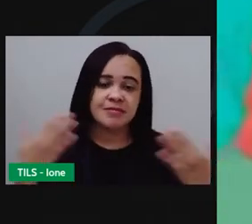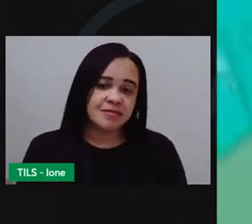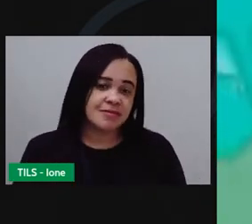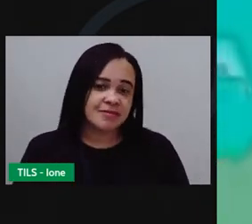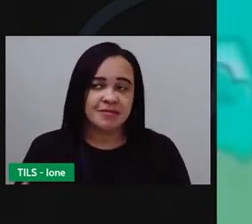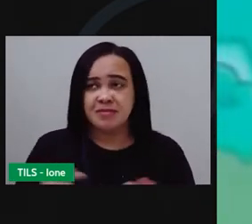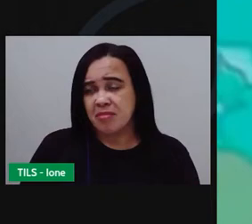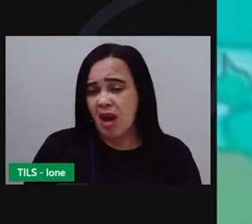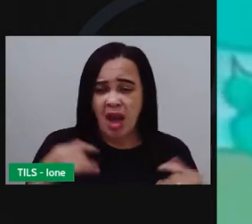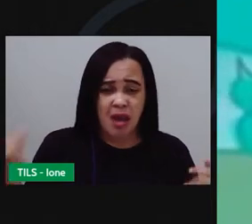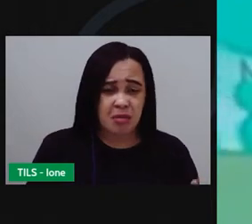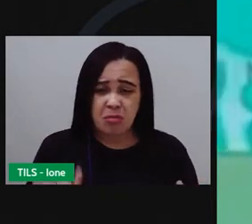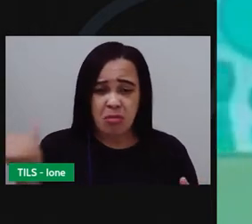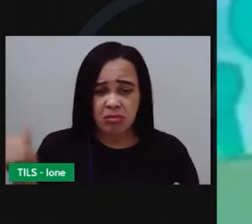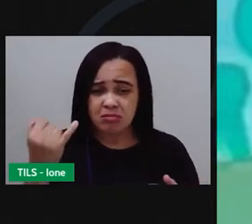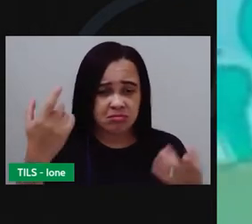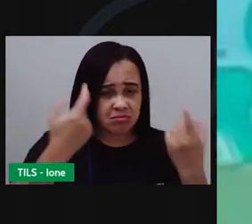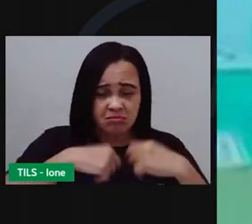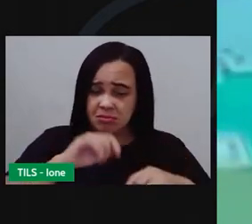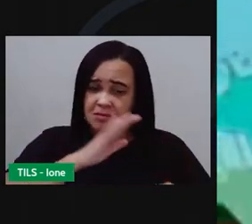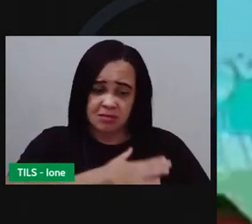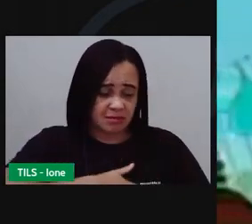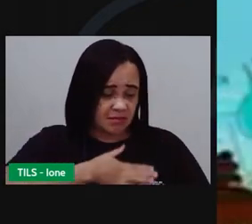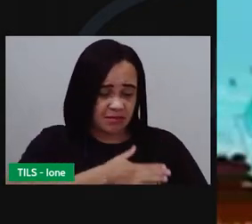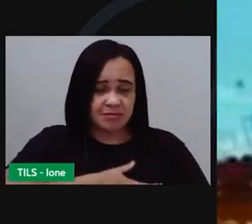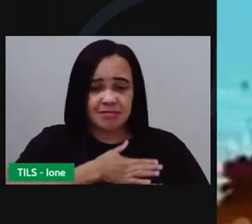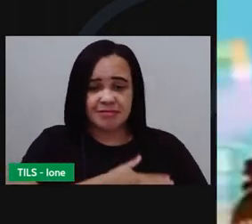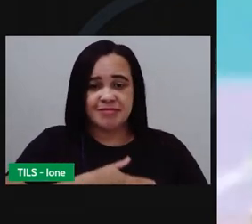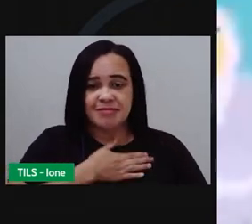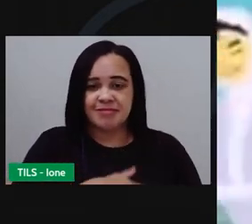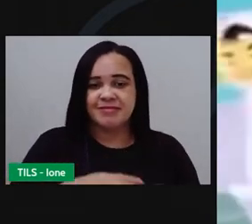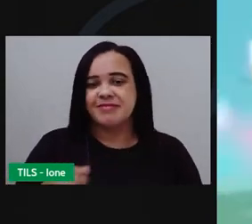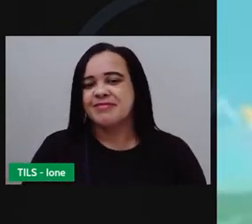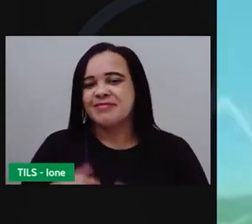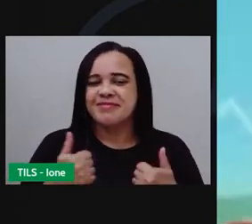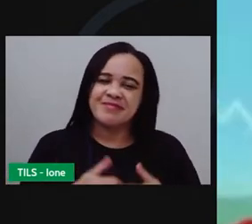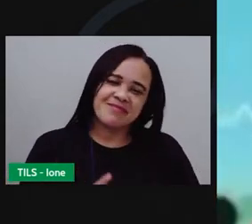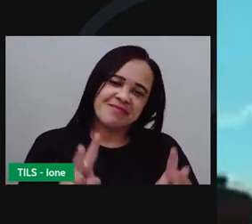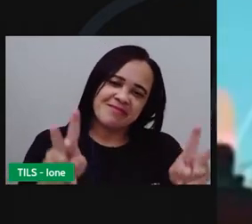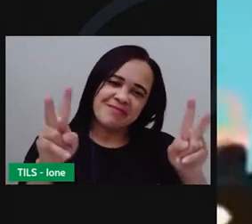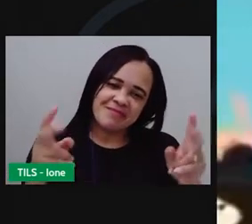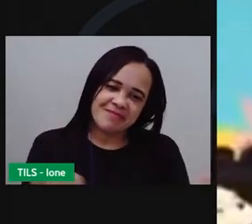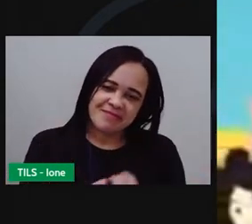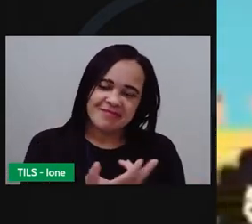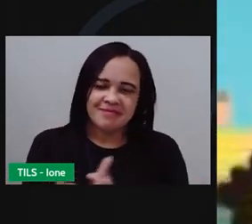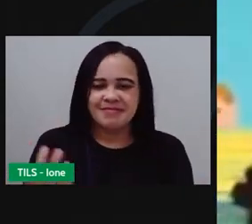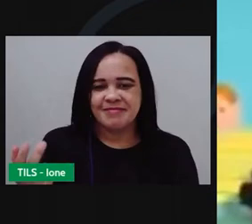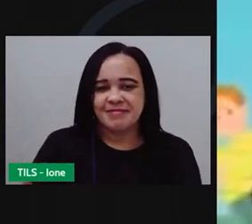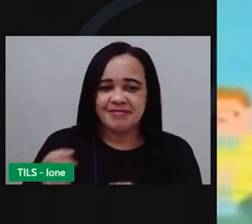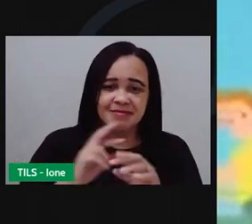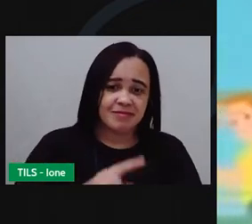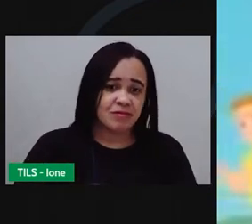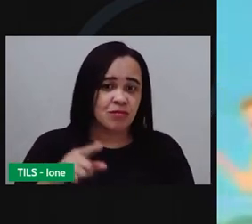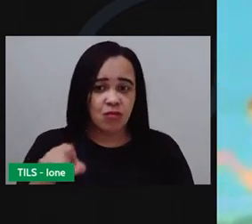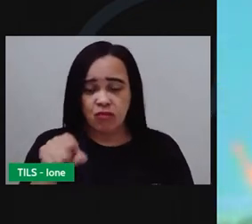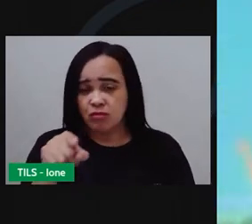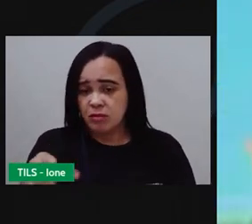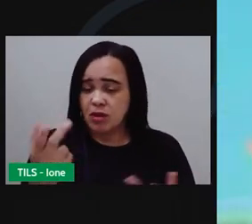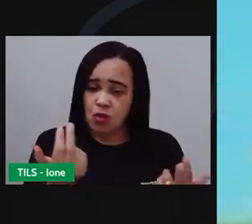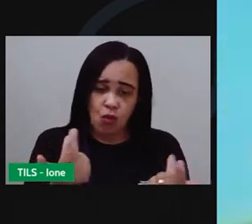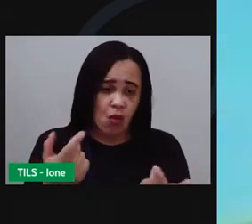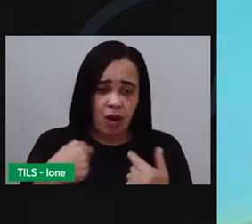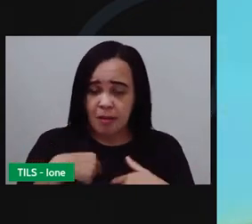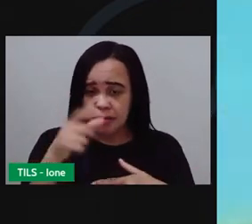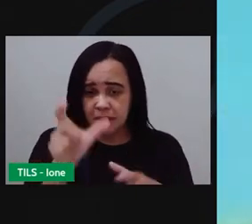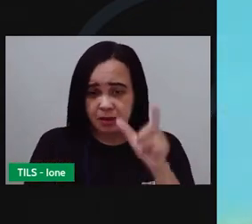importa pois a gente se gosta e é sempre assim que deve ser você não é igual a mim